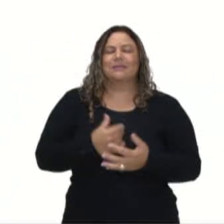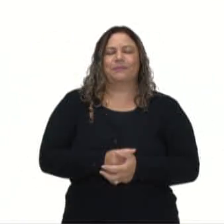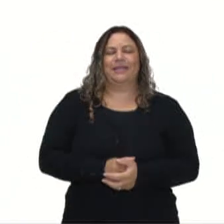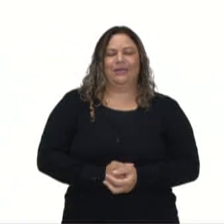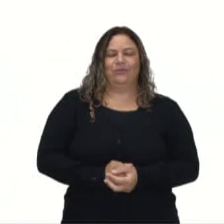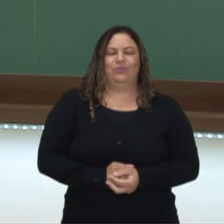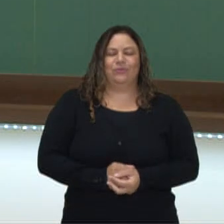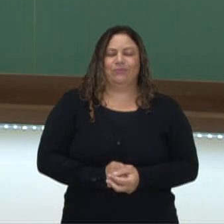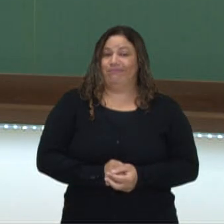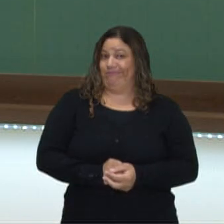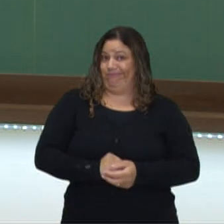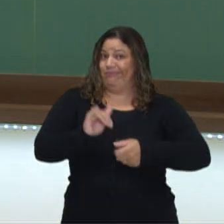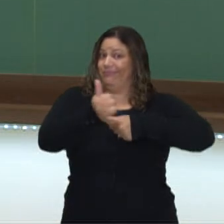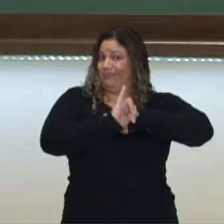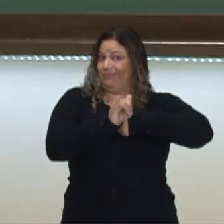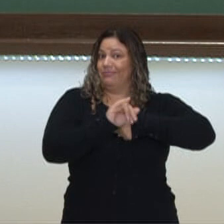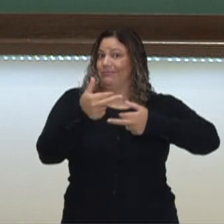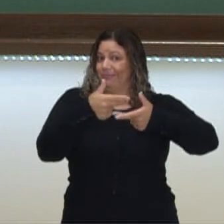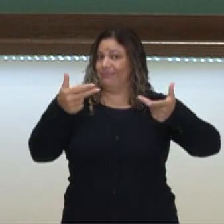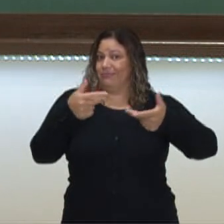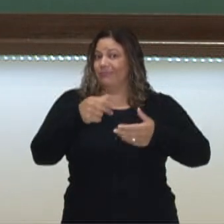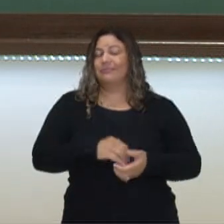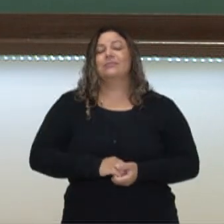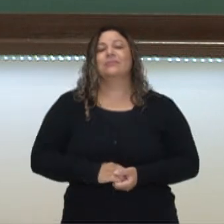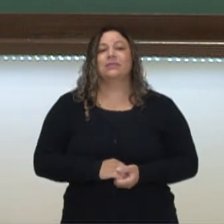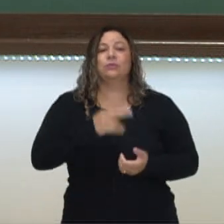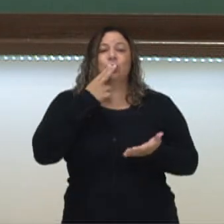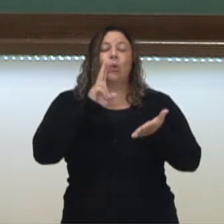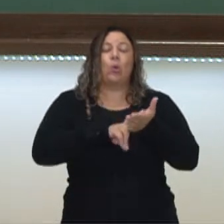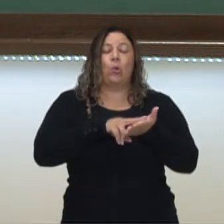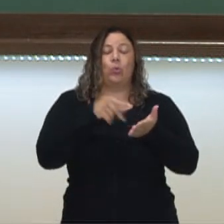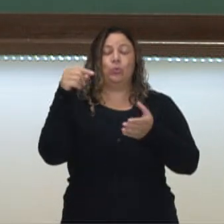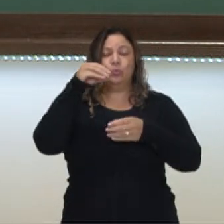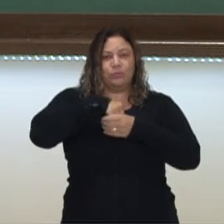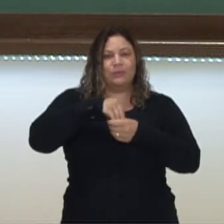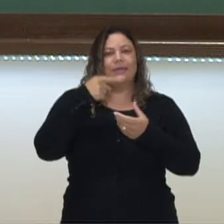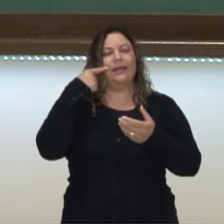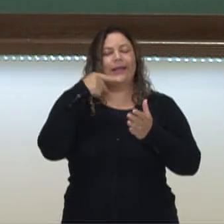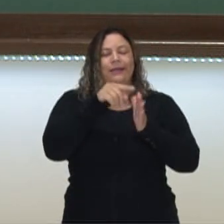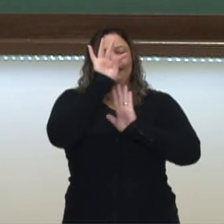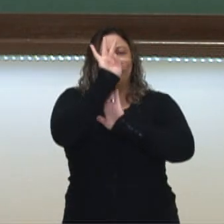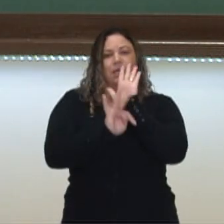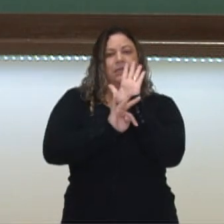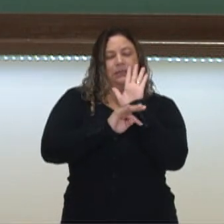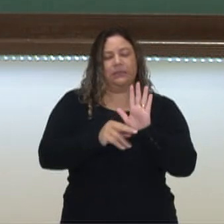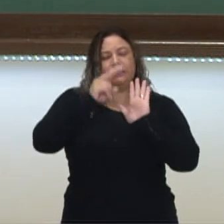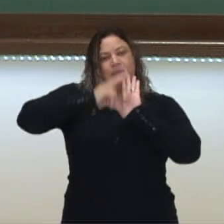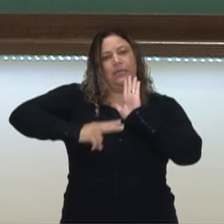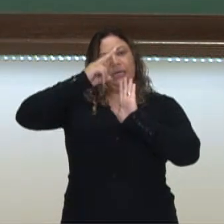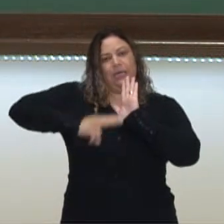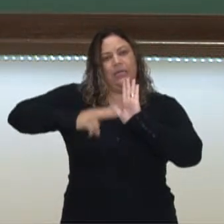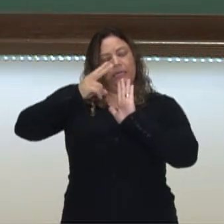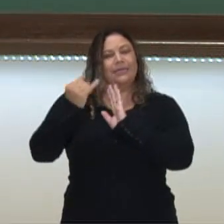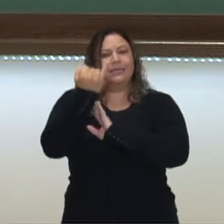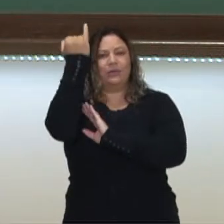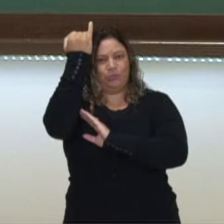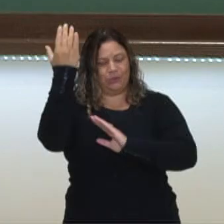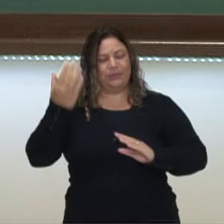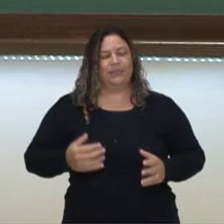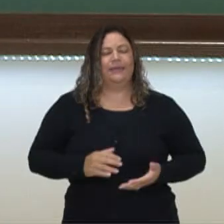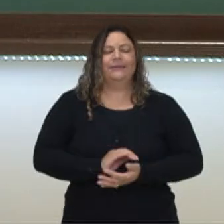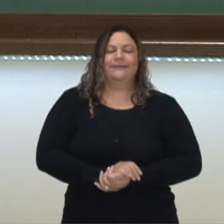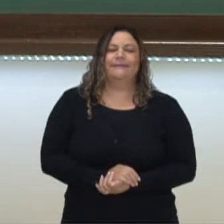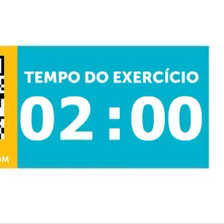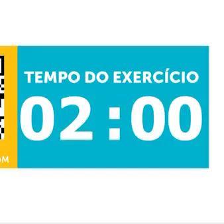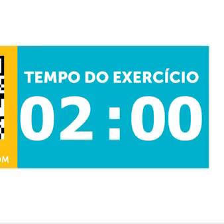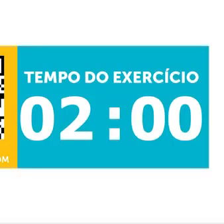acerca do conteúdo da carta. Repense aí, você tem o texto na sua frente, releia, é sempre importante. Eu já volto comentando com vocês